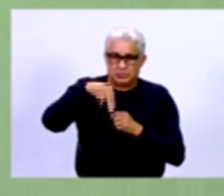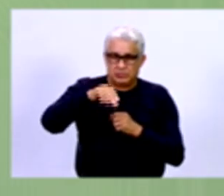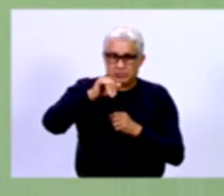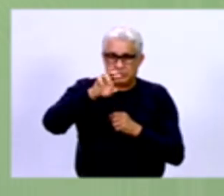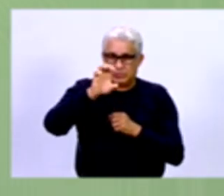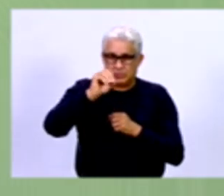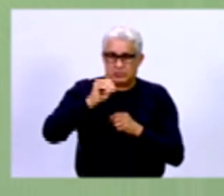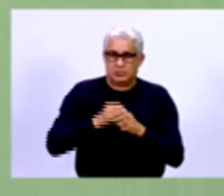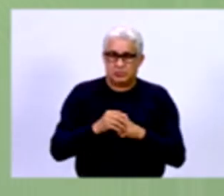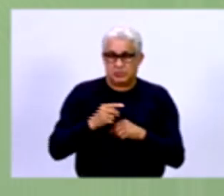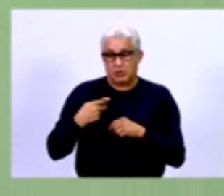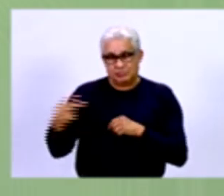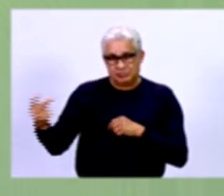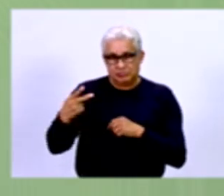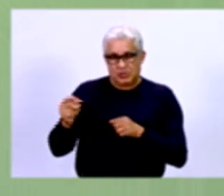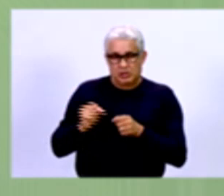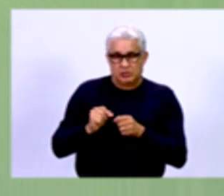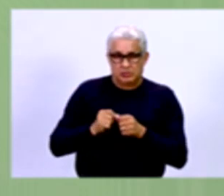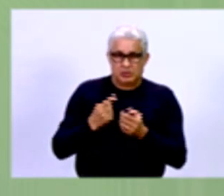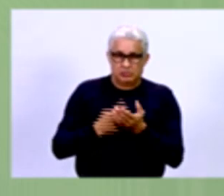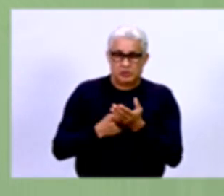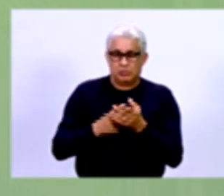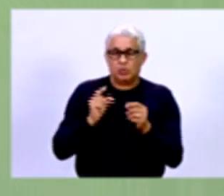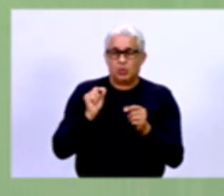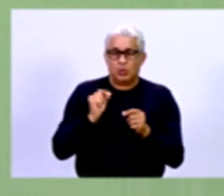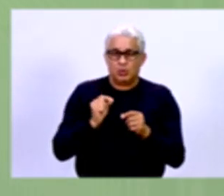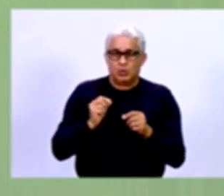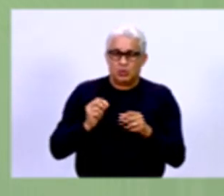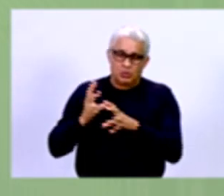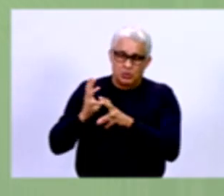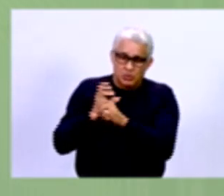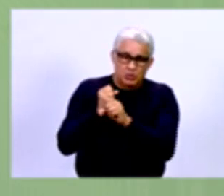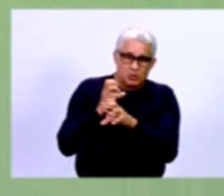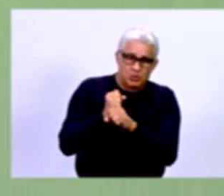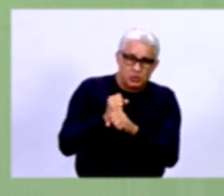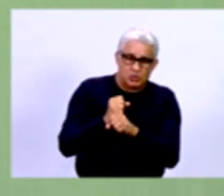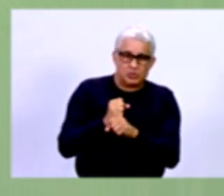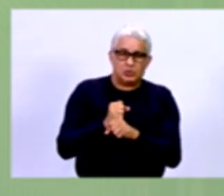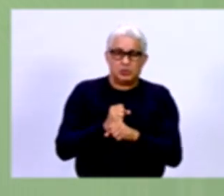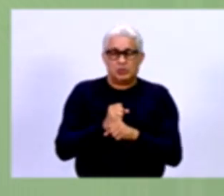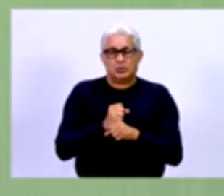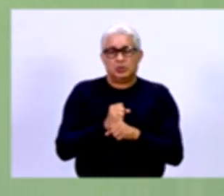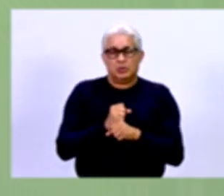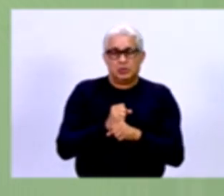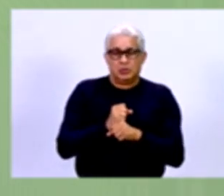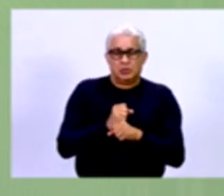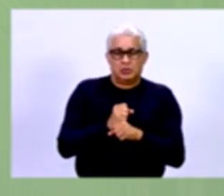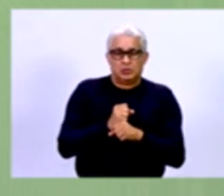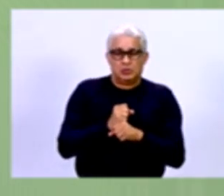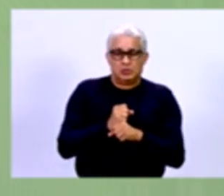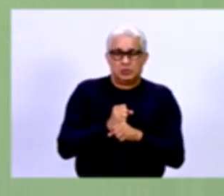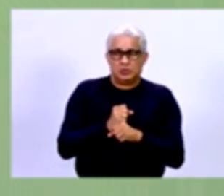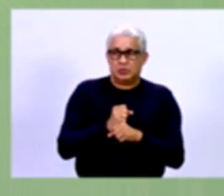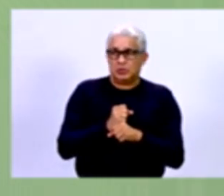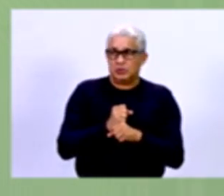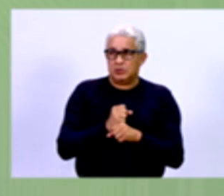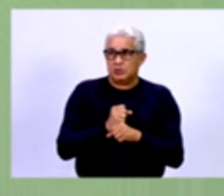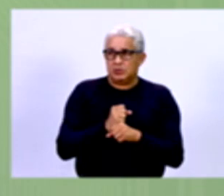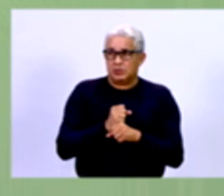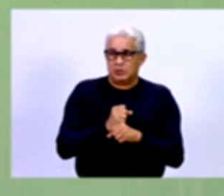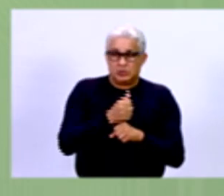professora Denise, fizemos uma coleta do nosso PIB mensurado no período de 1950